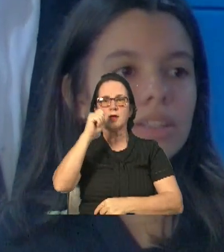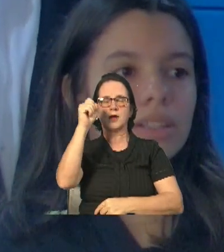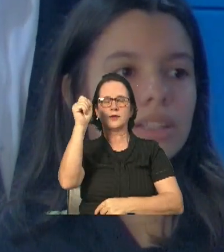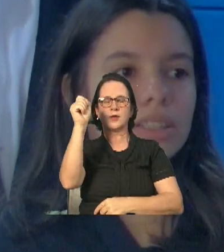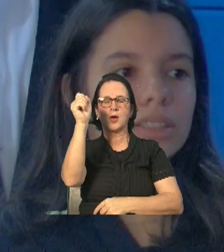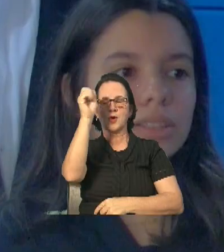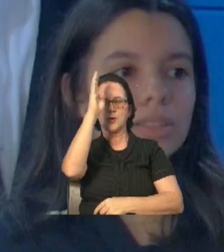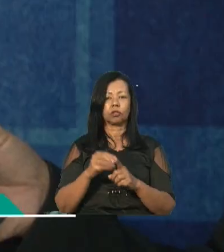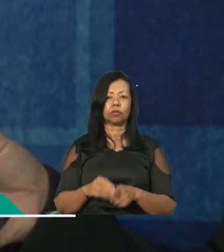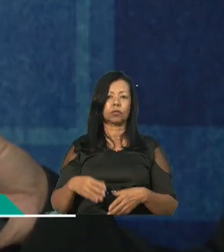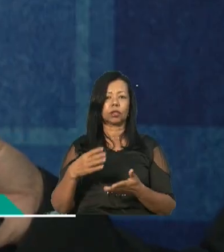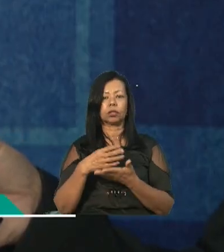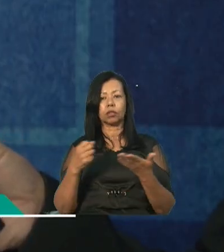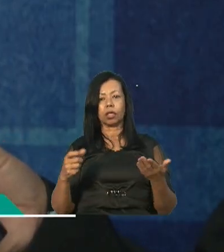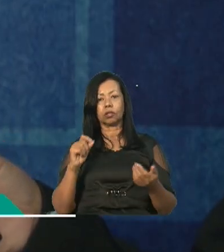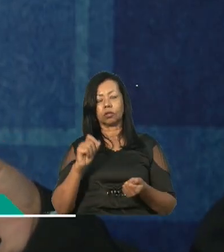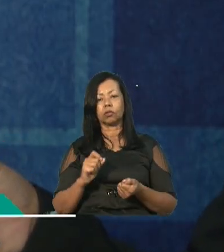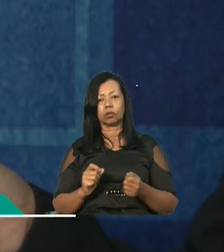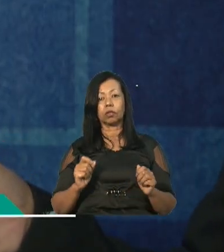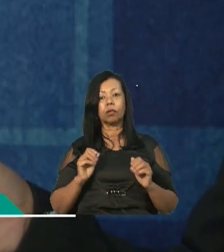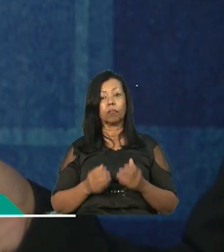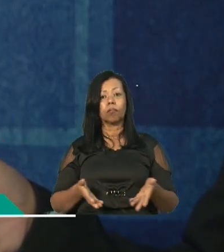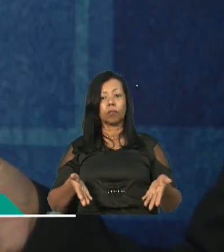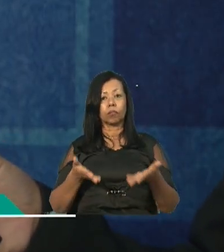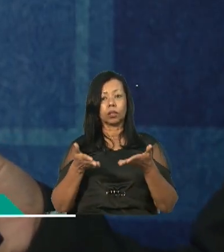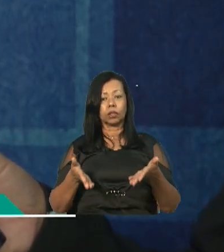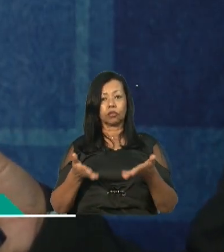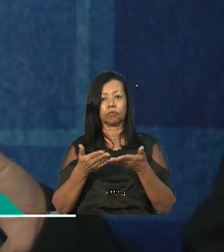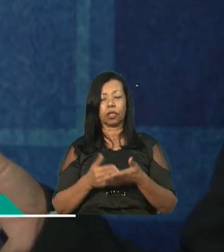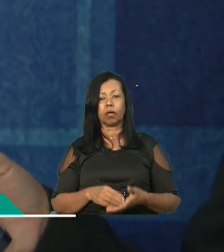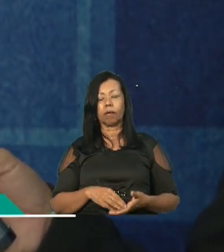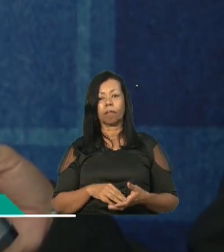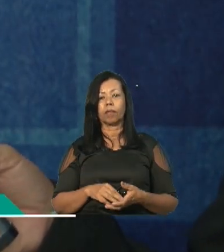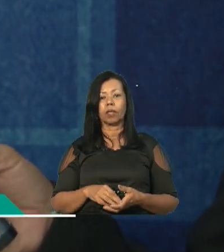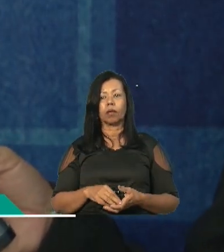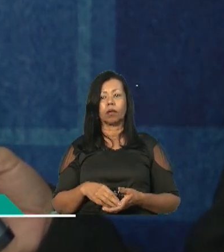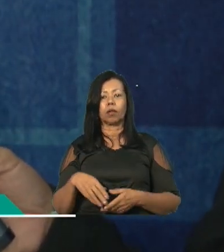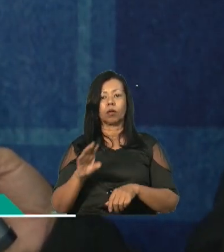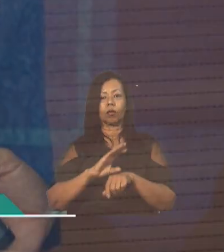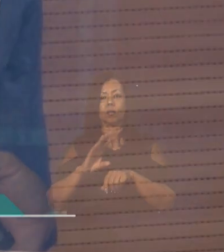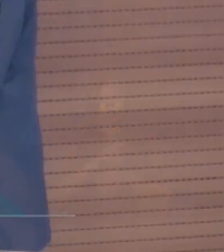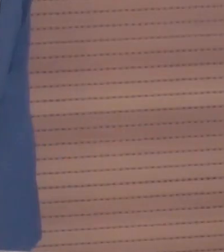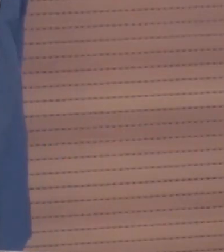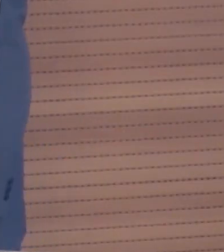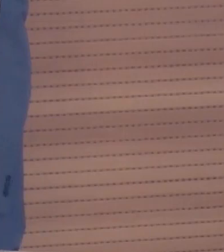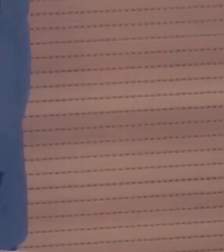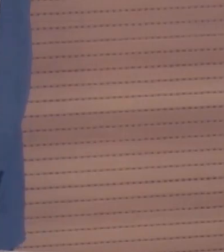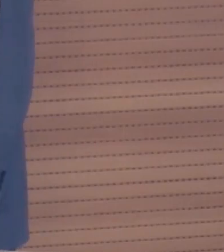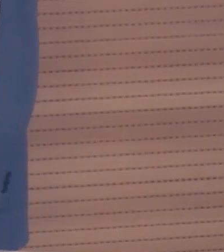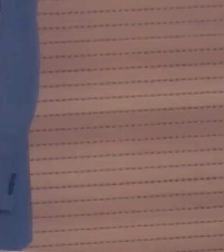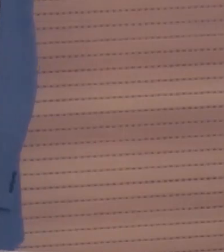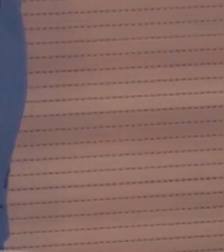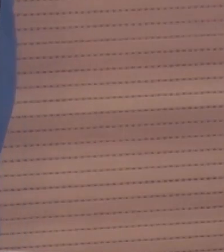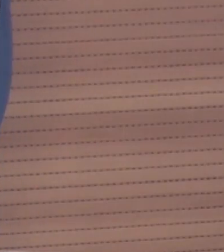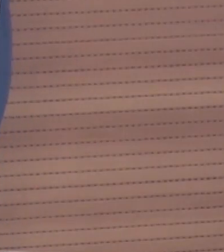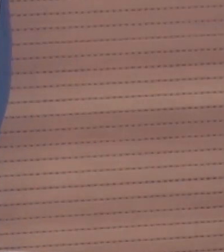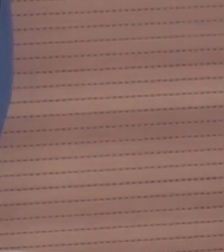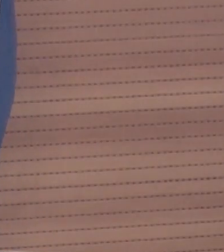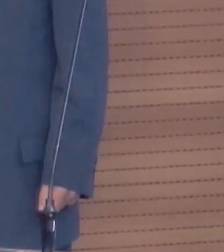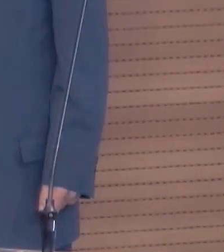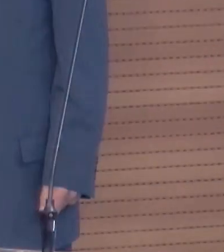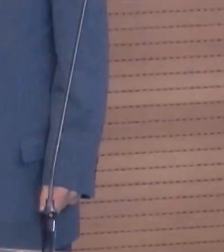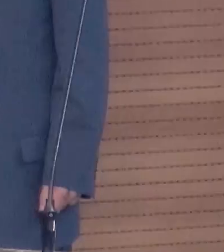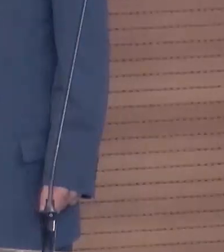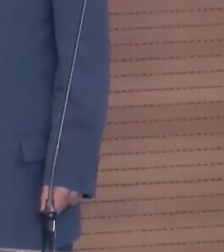objetivo de resgate, né? De promover, né? E o concurso de redação, assim, foi uma coisa...